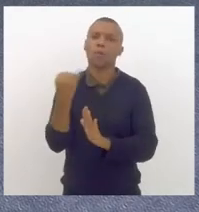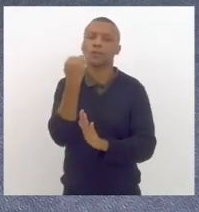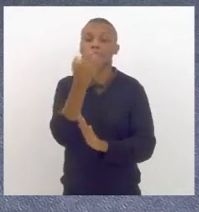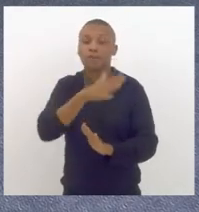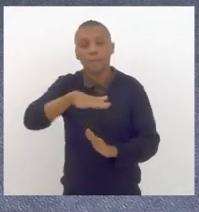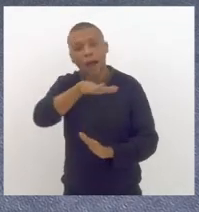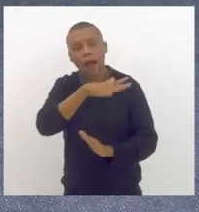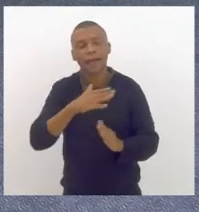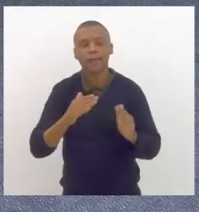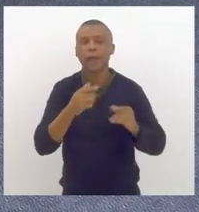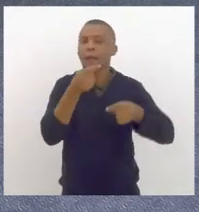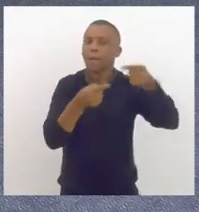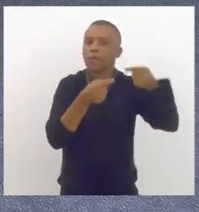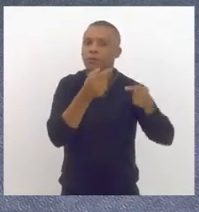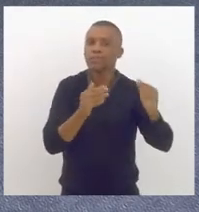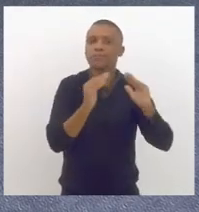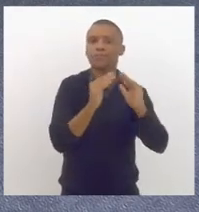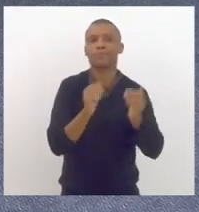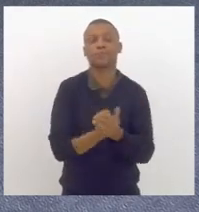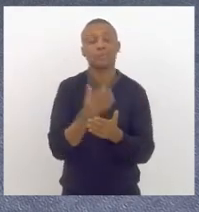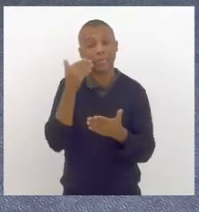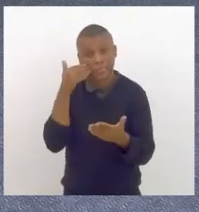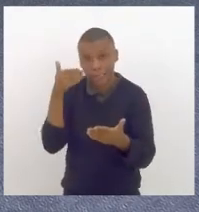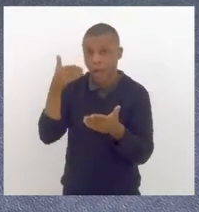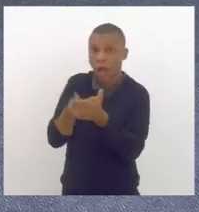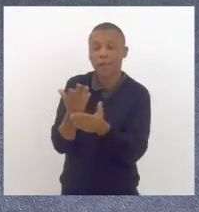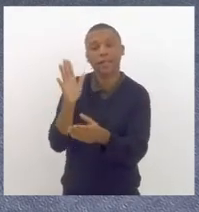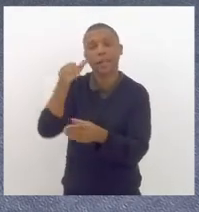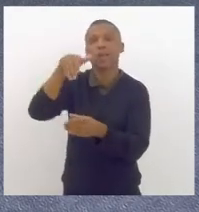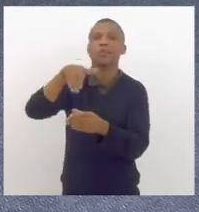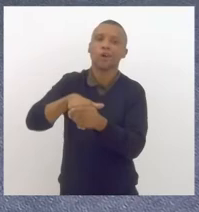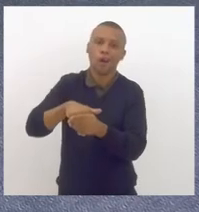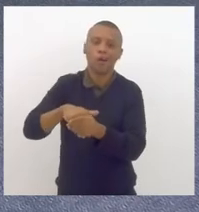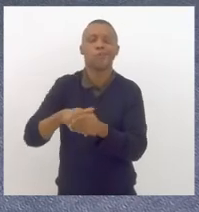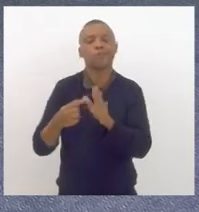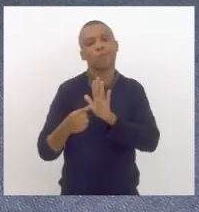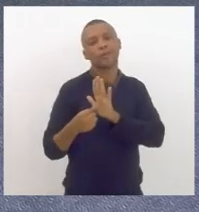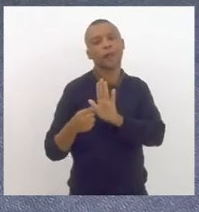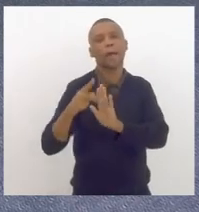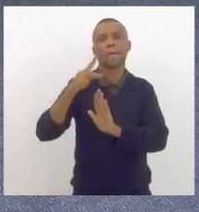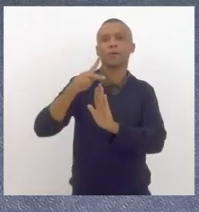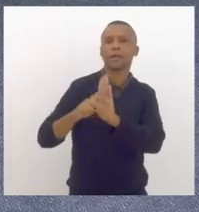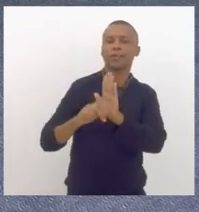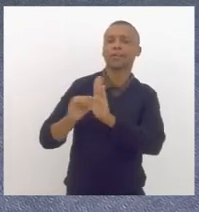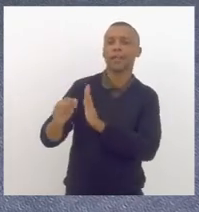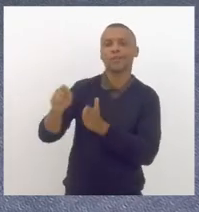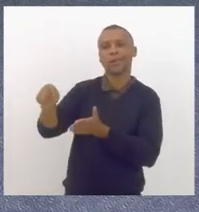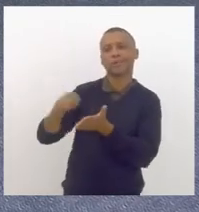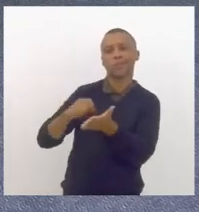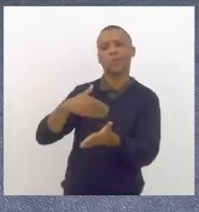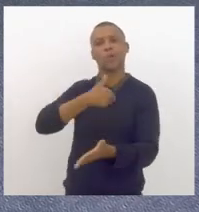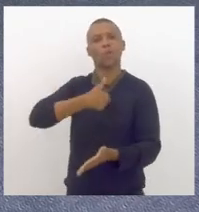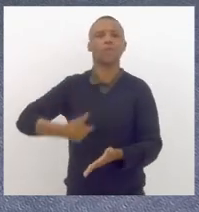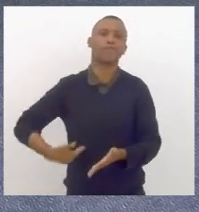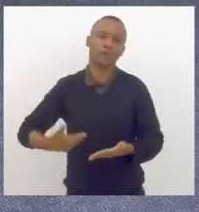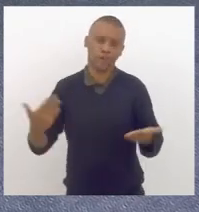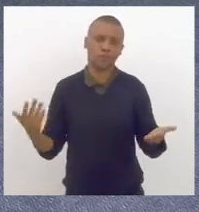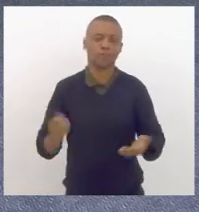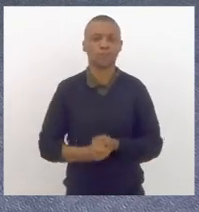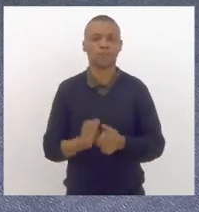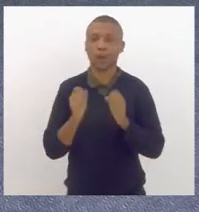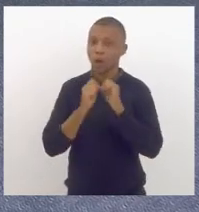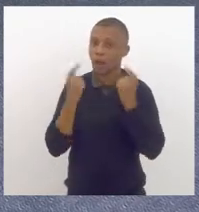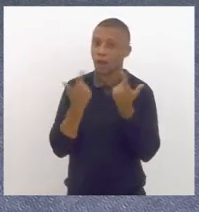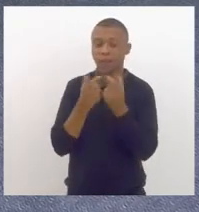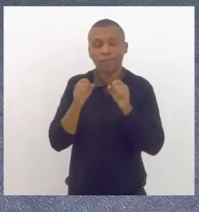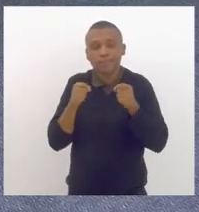habitacionais e, na véspera da eleição, vir, né, um projeto com a assinatura do governo. O parlamento tem que se